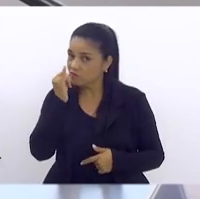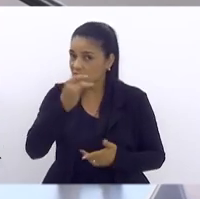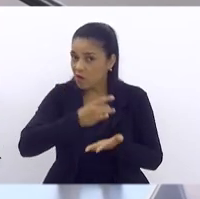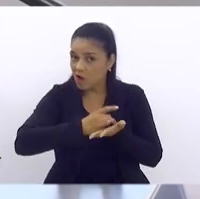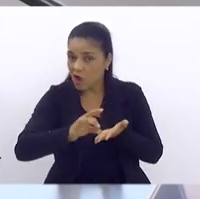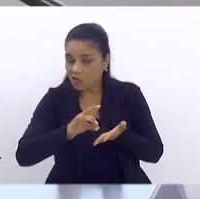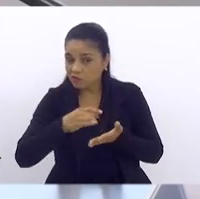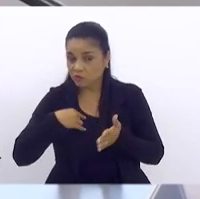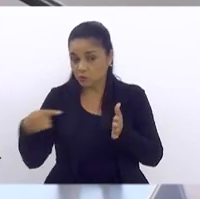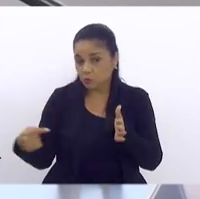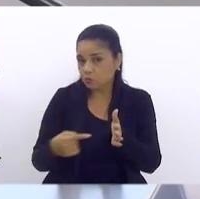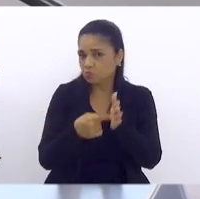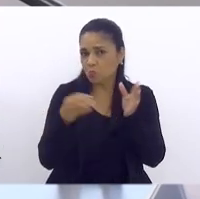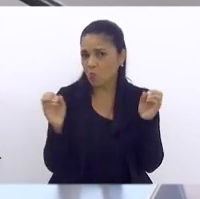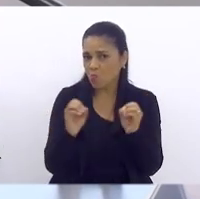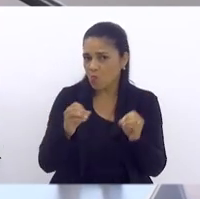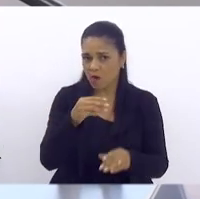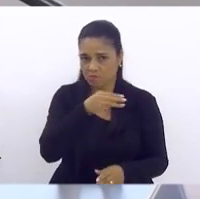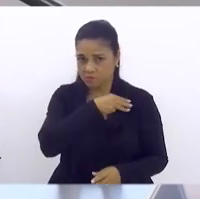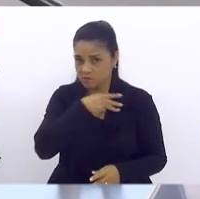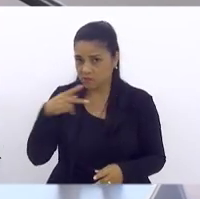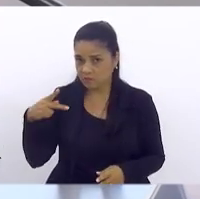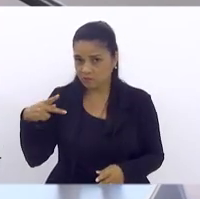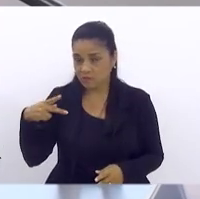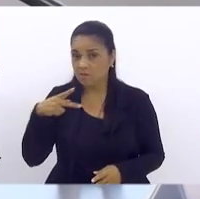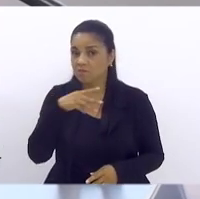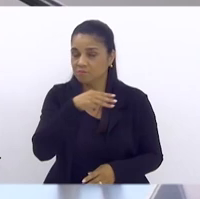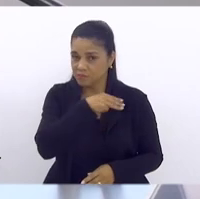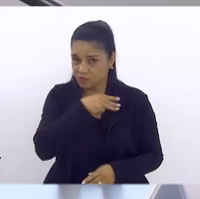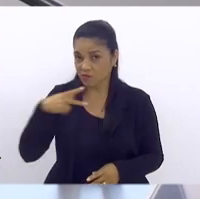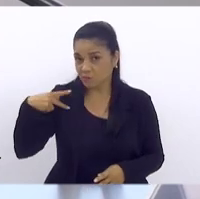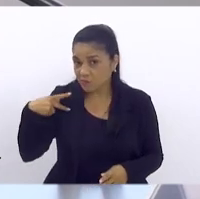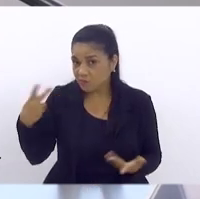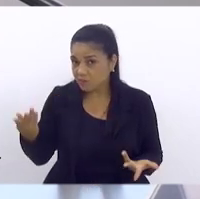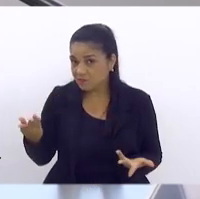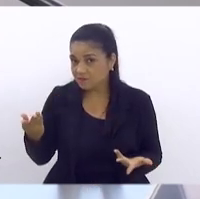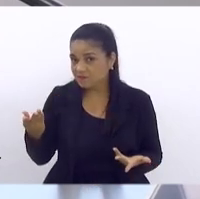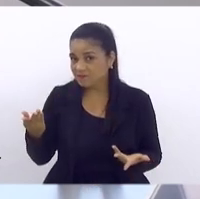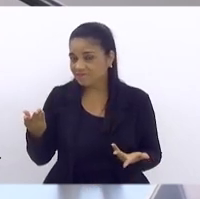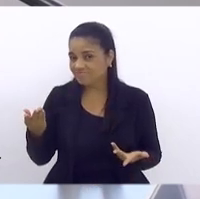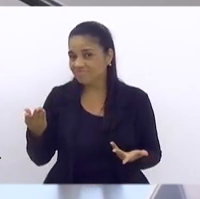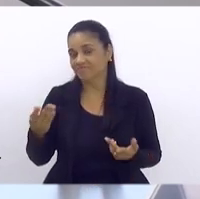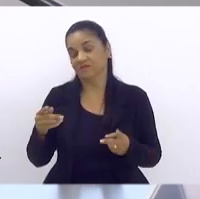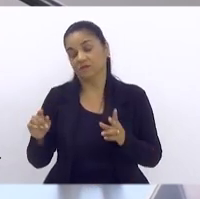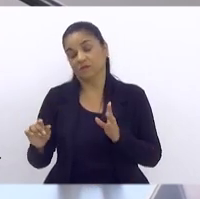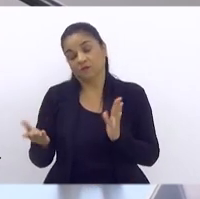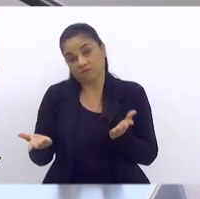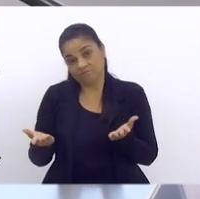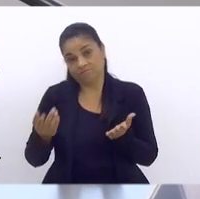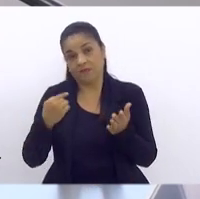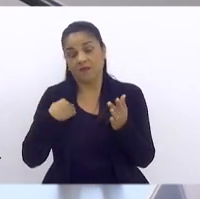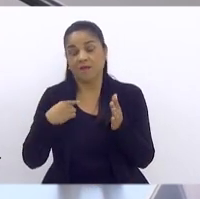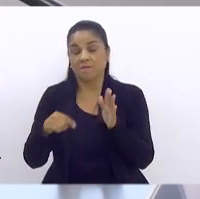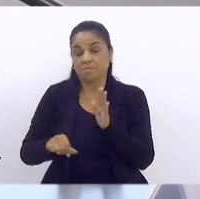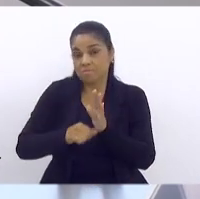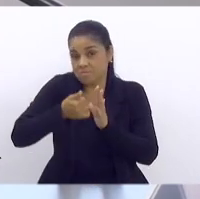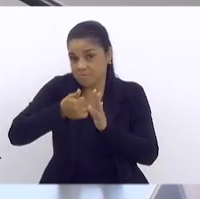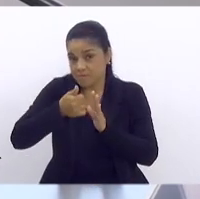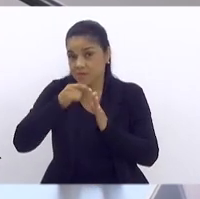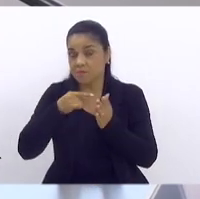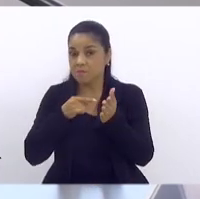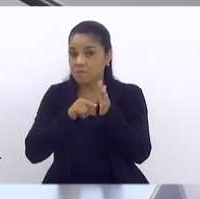não denuncia o Ministério Público. Então, a primeira questão é se,